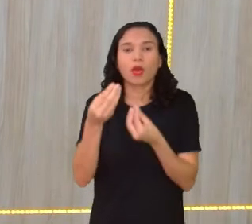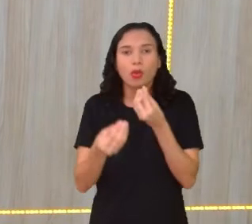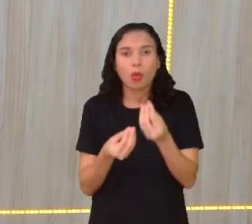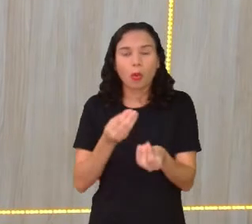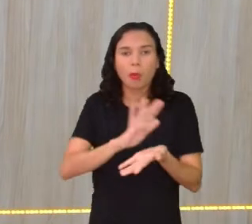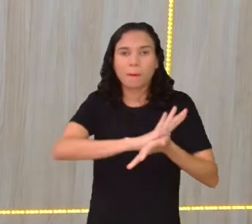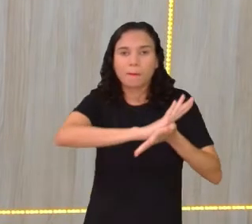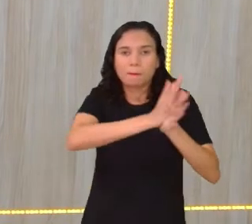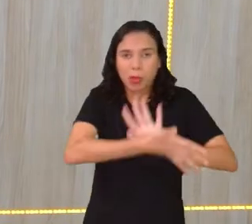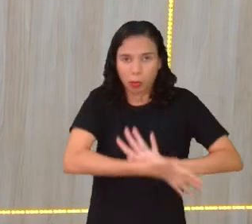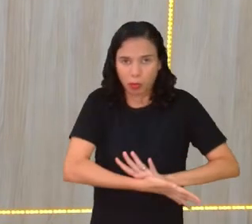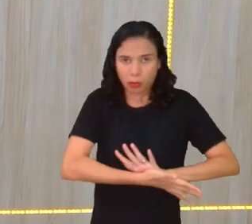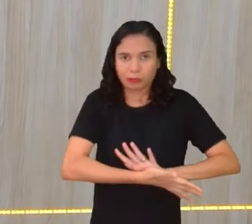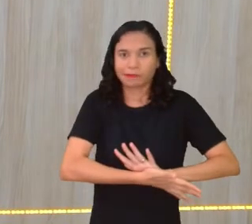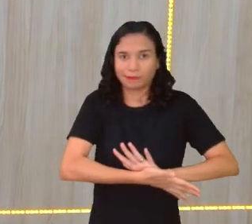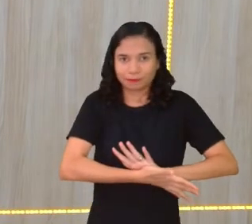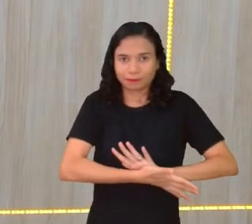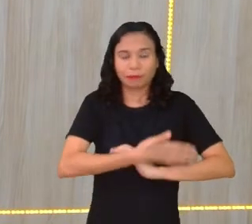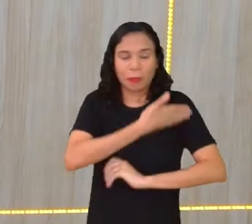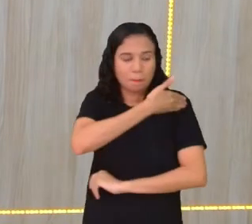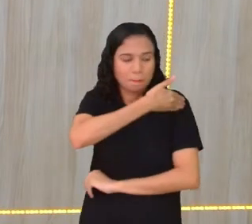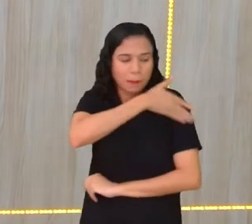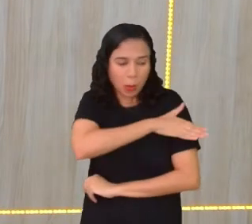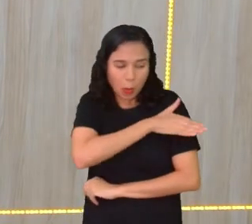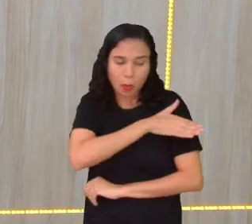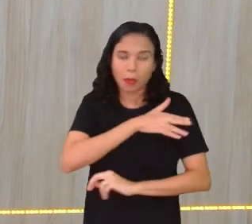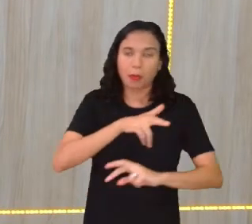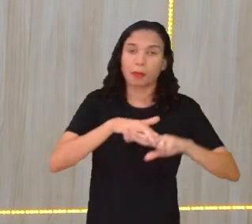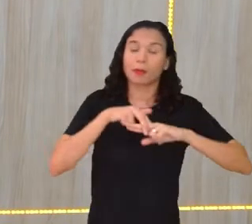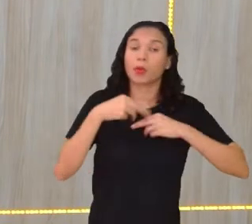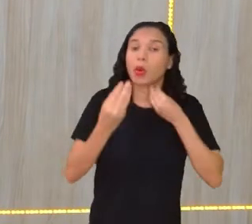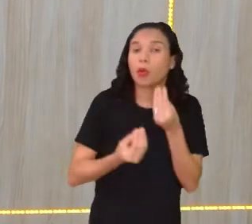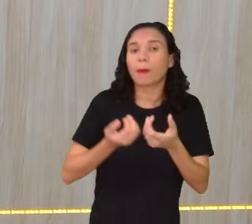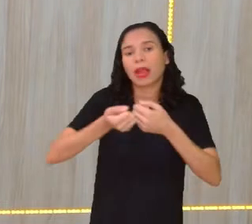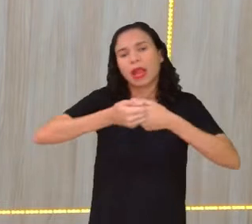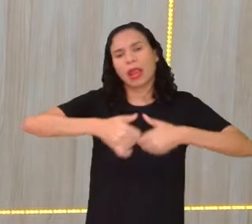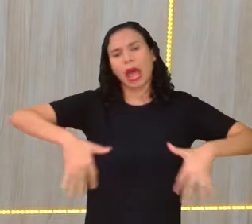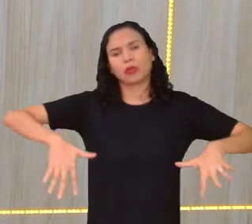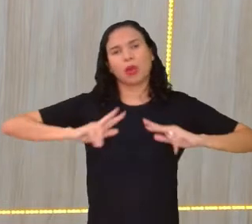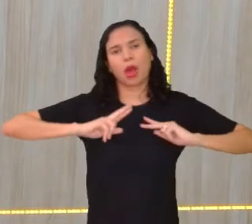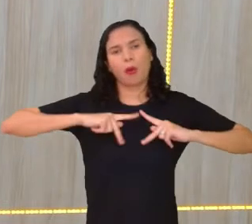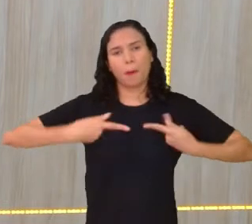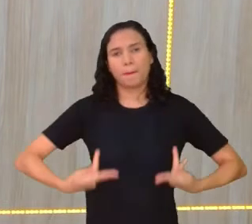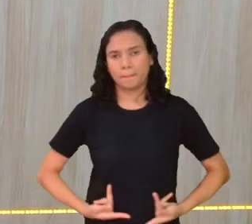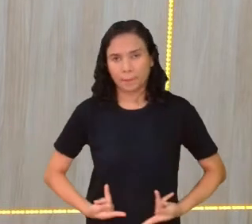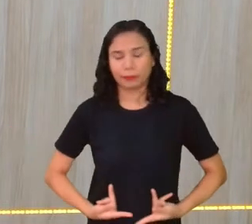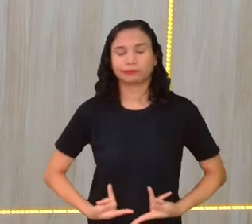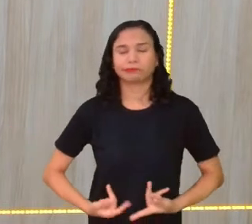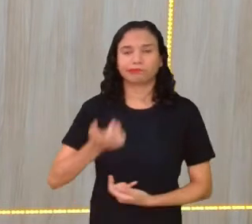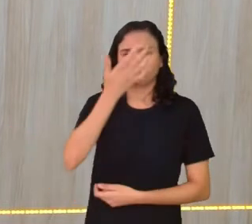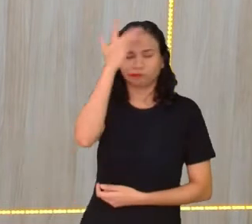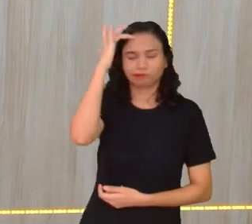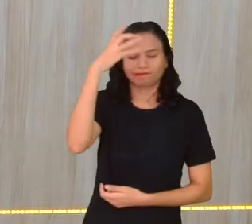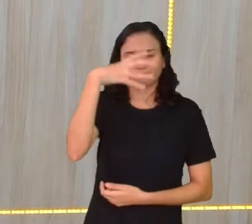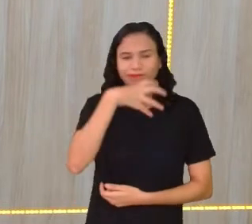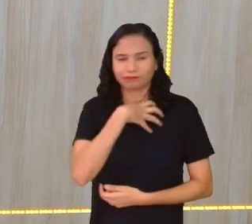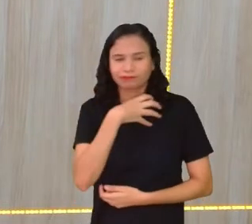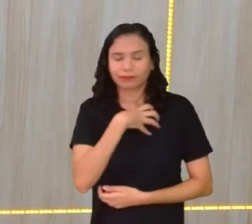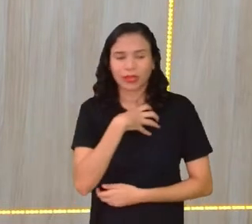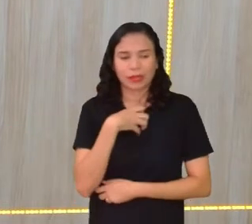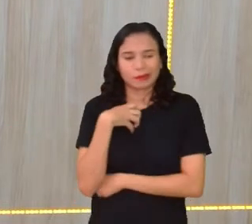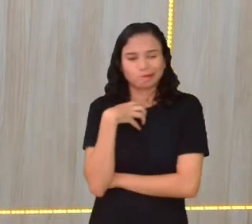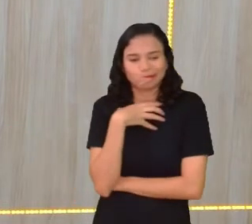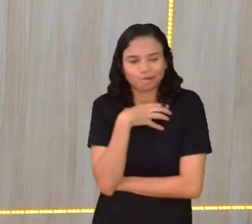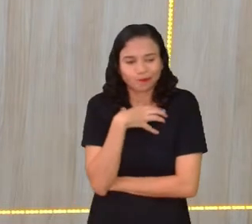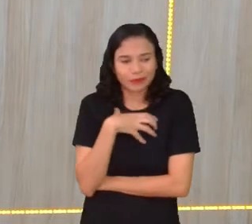um preconceito, né? Então, por quê? É natural do ser humano, né, ficar assim receoso